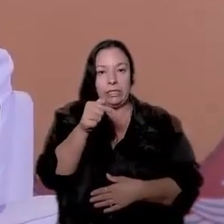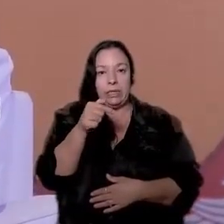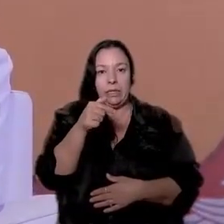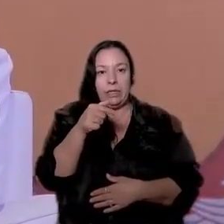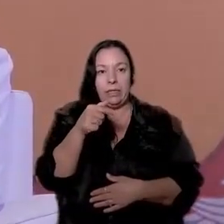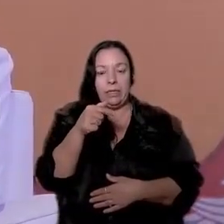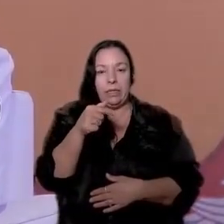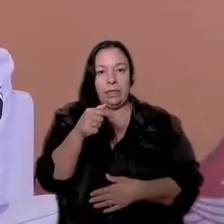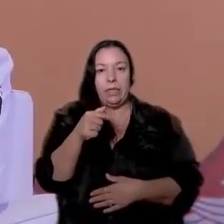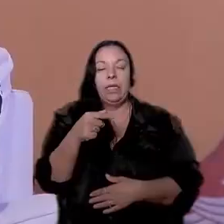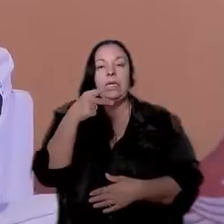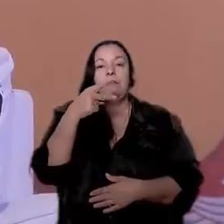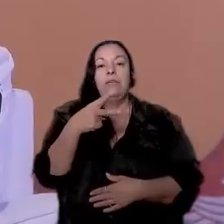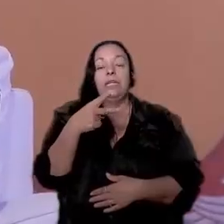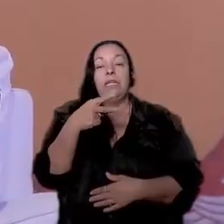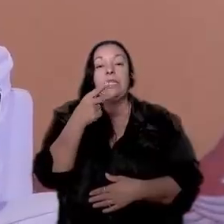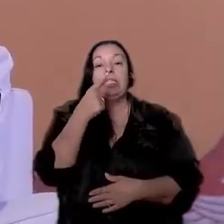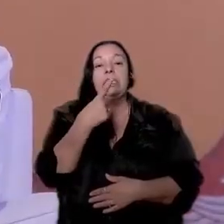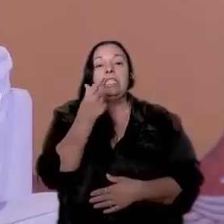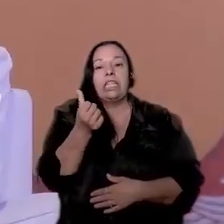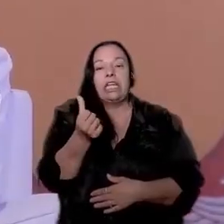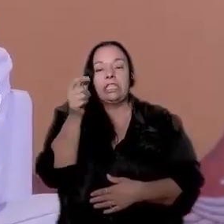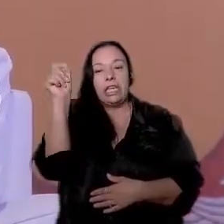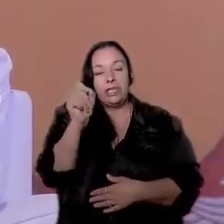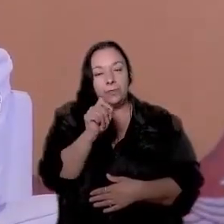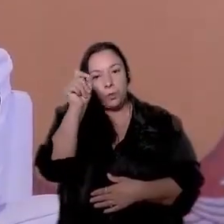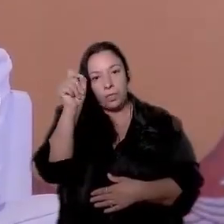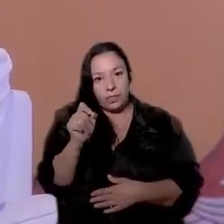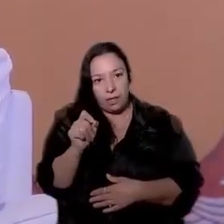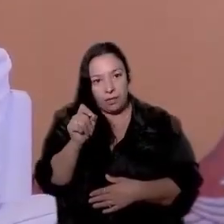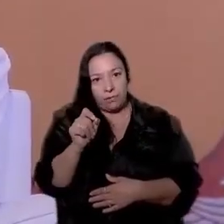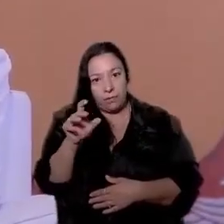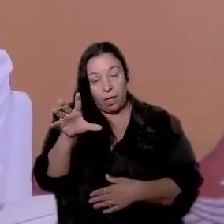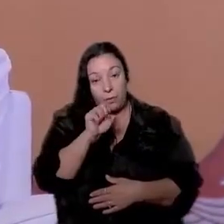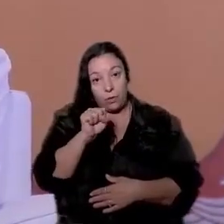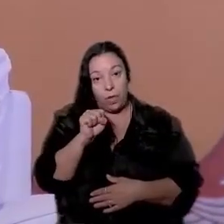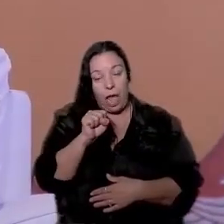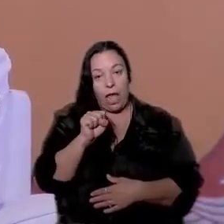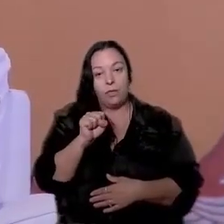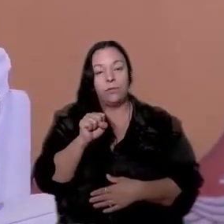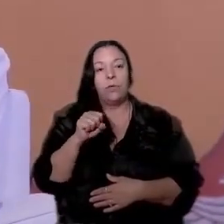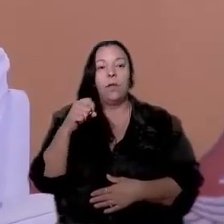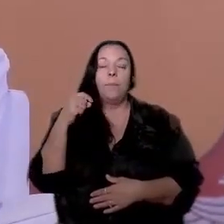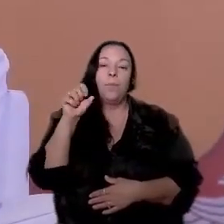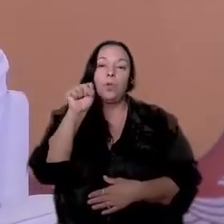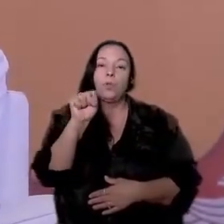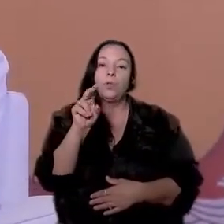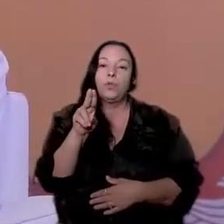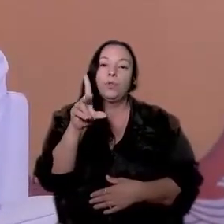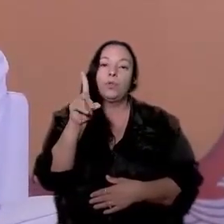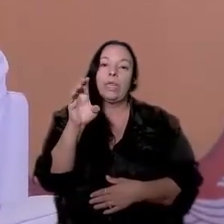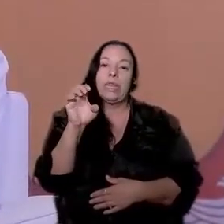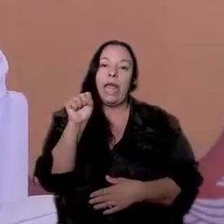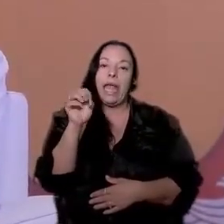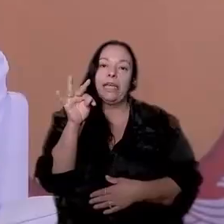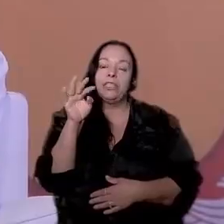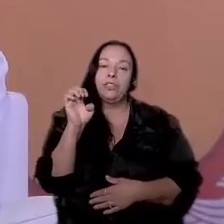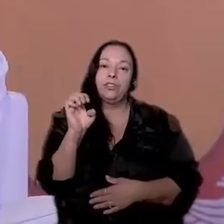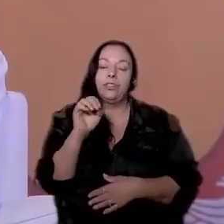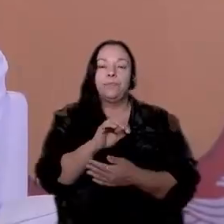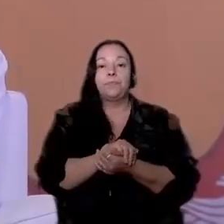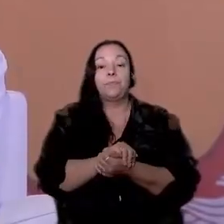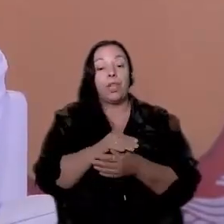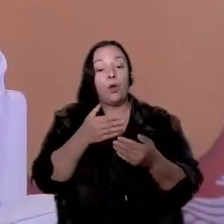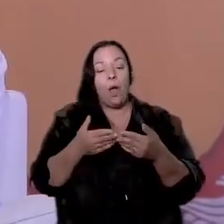25 menos 9 dá 16. 16% foi capturado pelo Sudeste e 9% foi capturado pelo